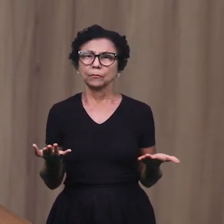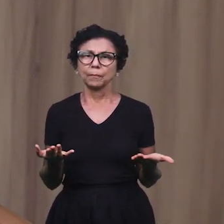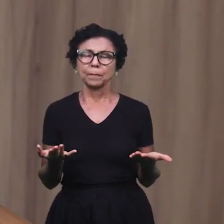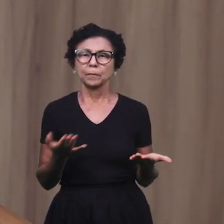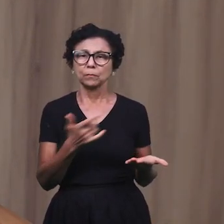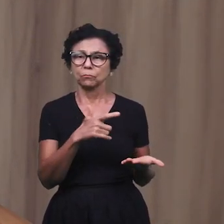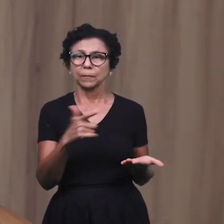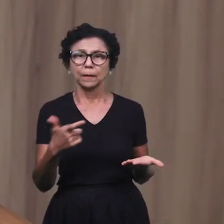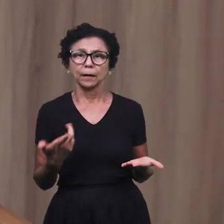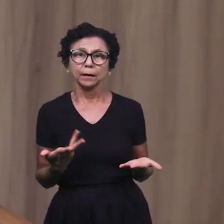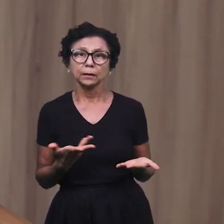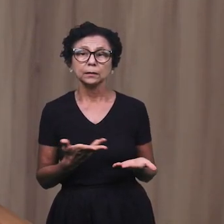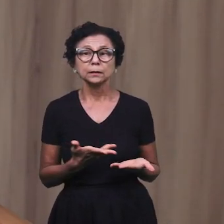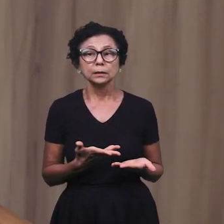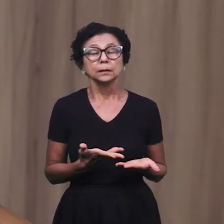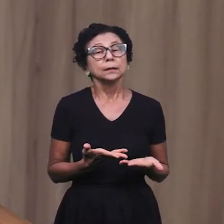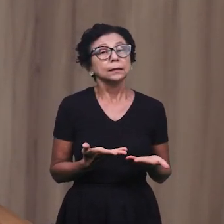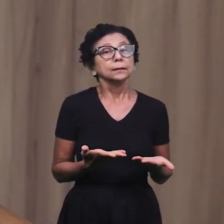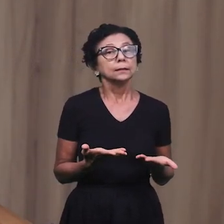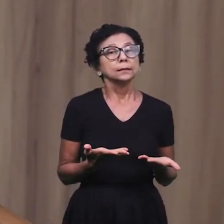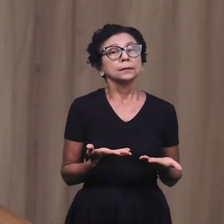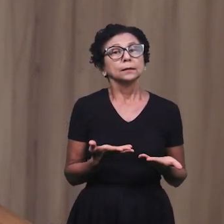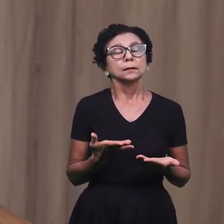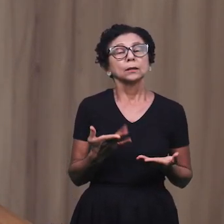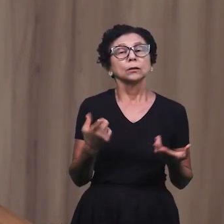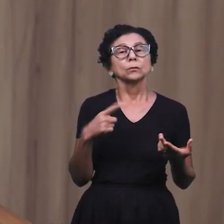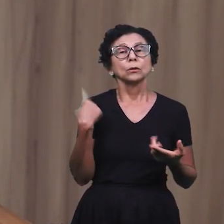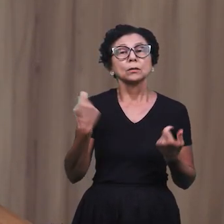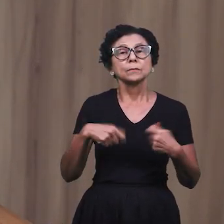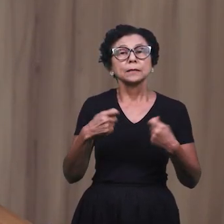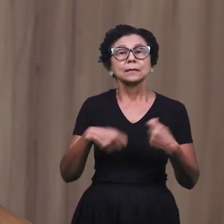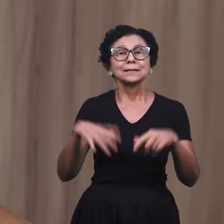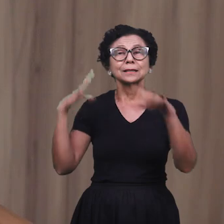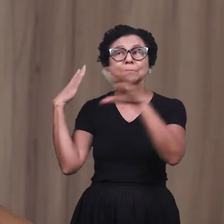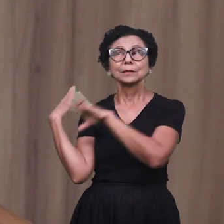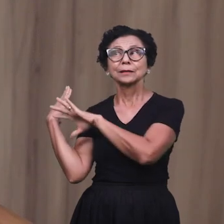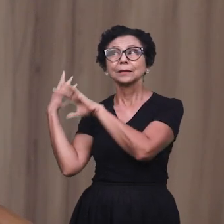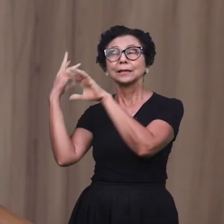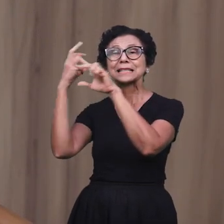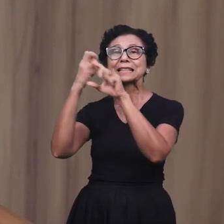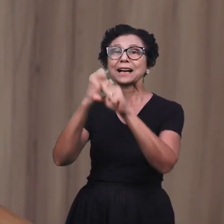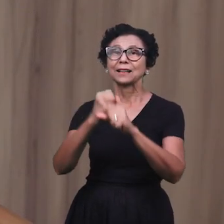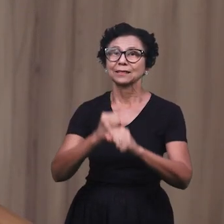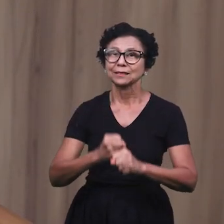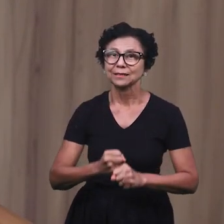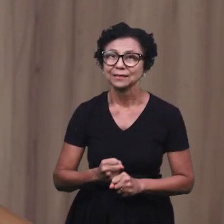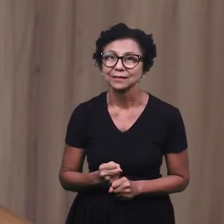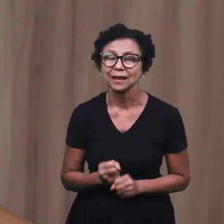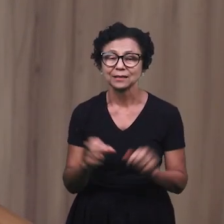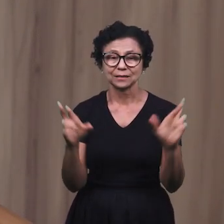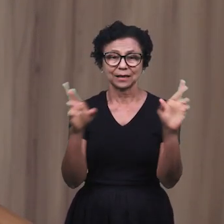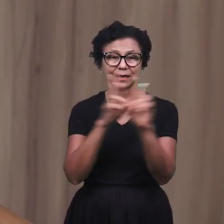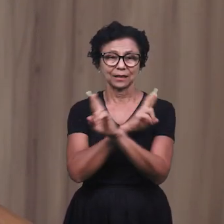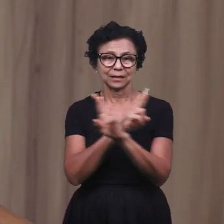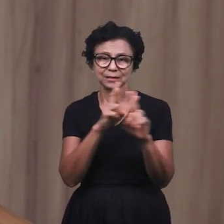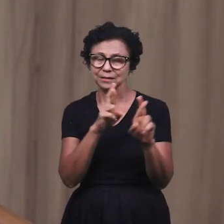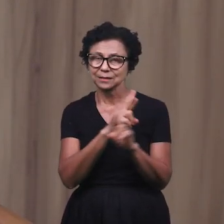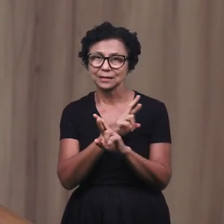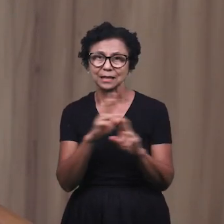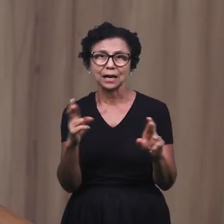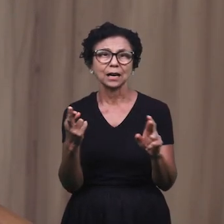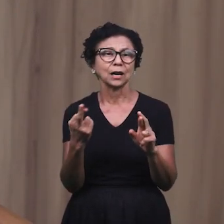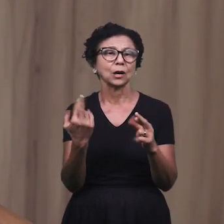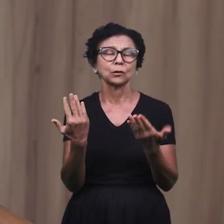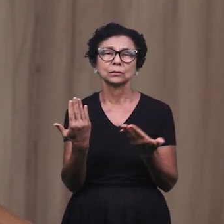igual o pastor falou, é um resgate do que tinha, do que acontecia nas famílias antigamente, né? É um resgate